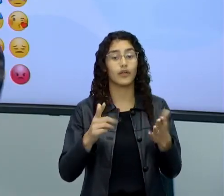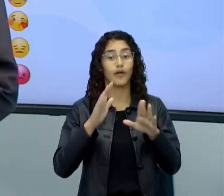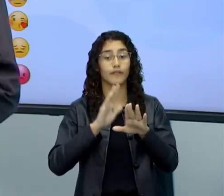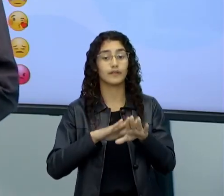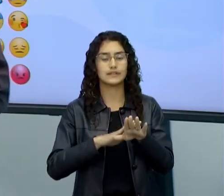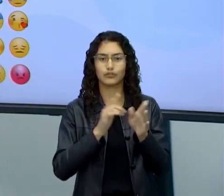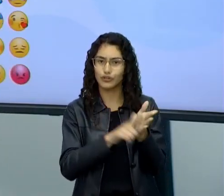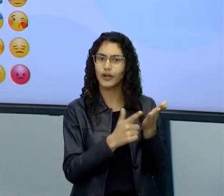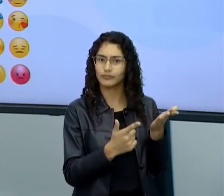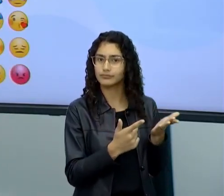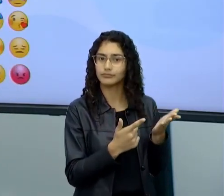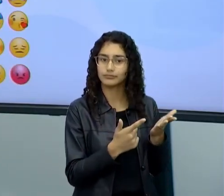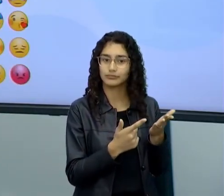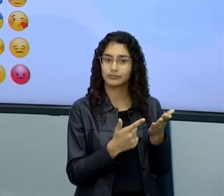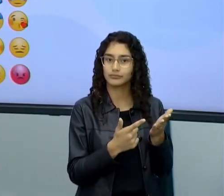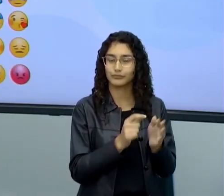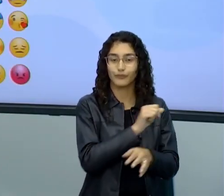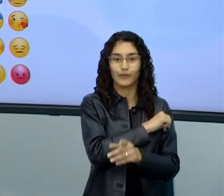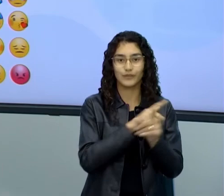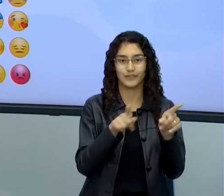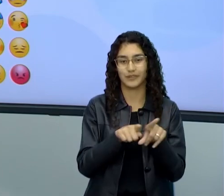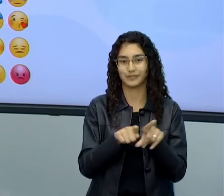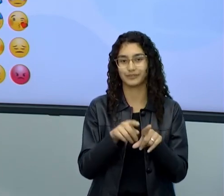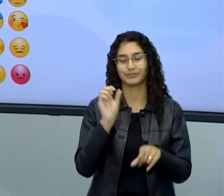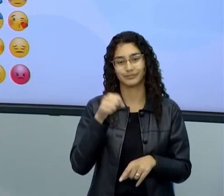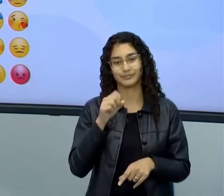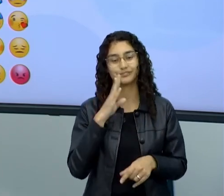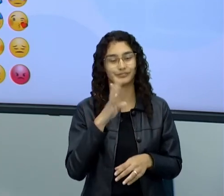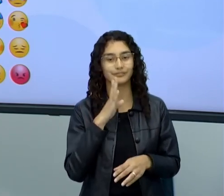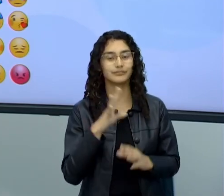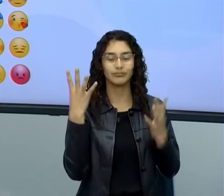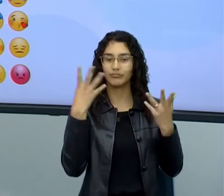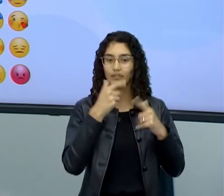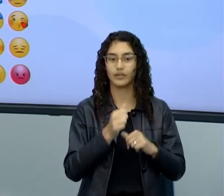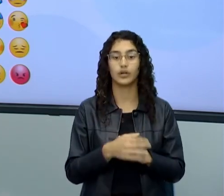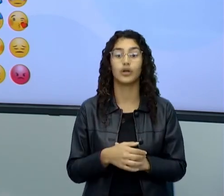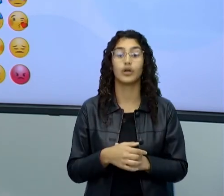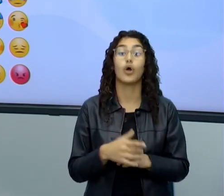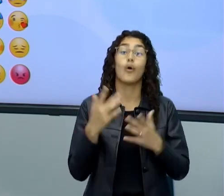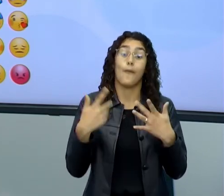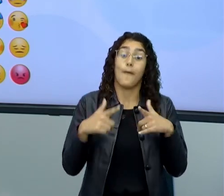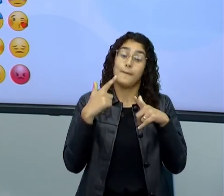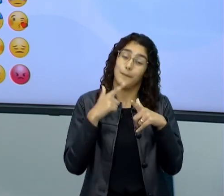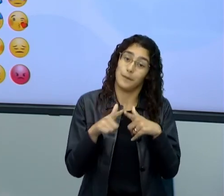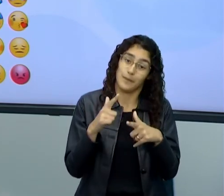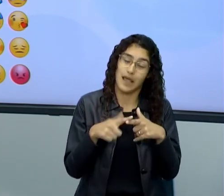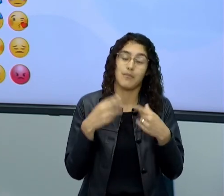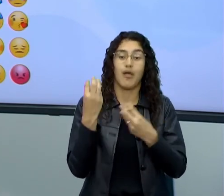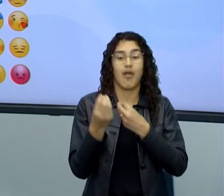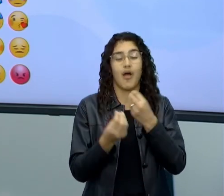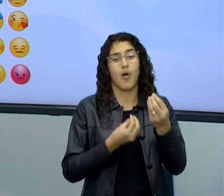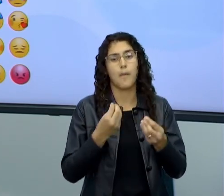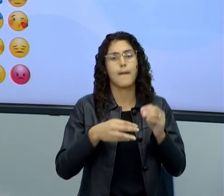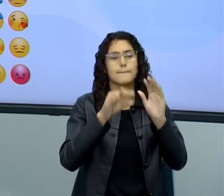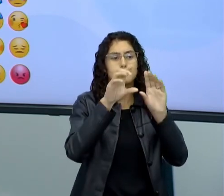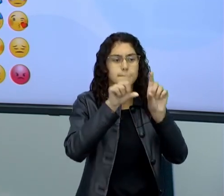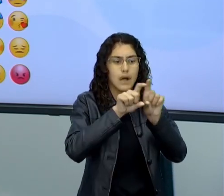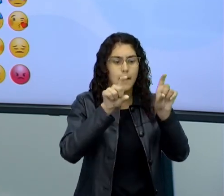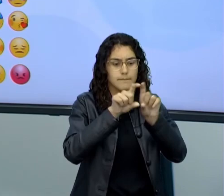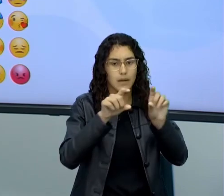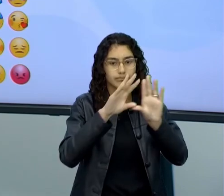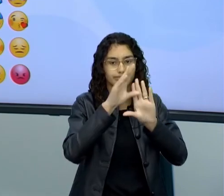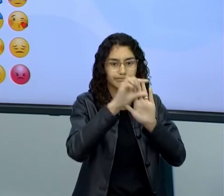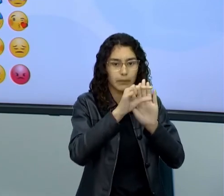Fazendo jornal. Isso, né? E os estudantes também estão envolvidos, né? E é maravilhoso. O problema é como essas pautas são